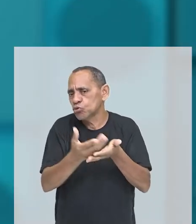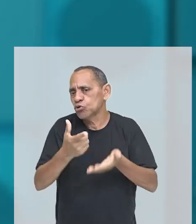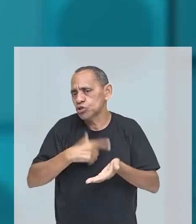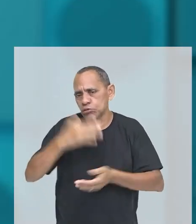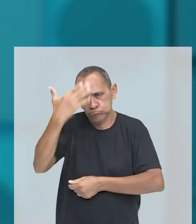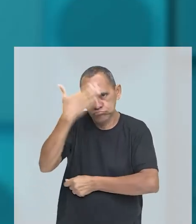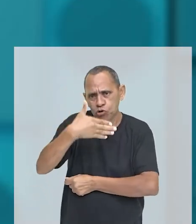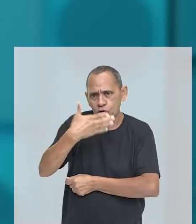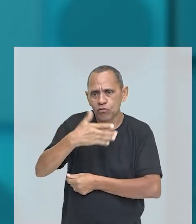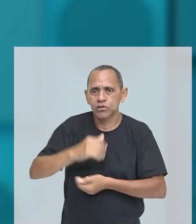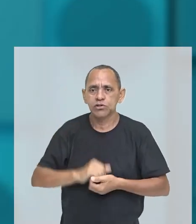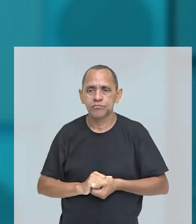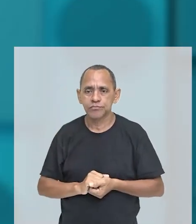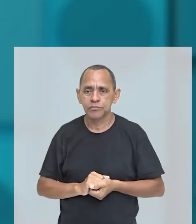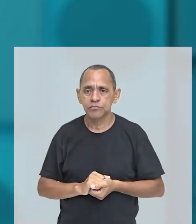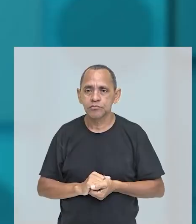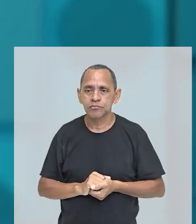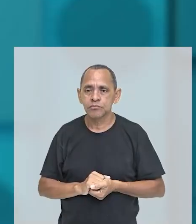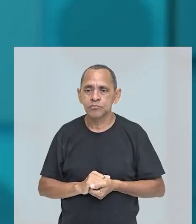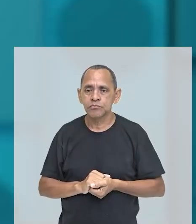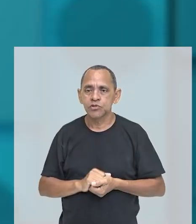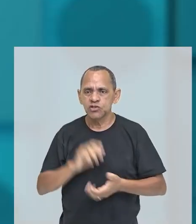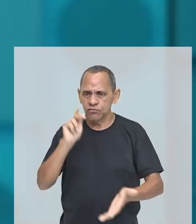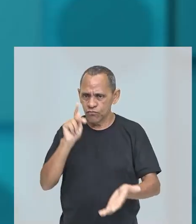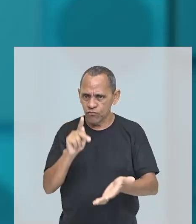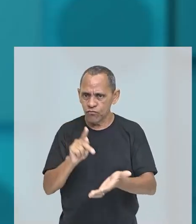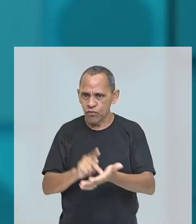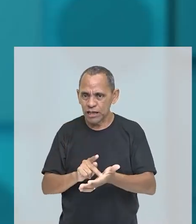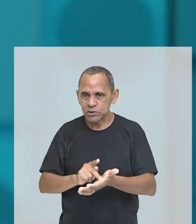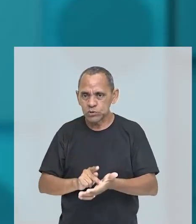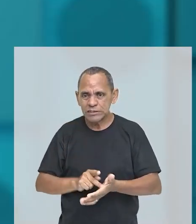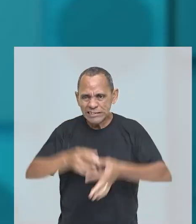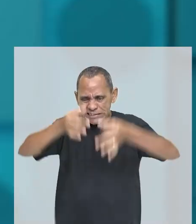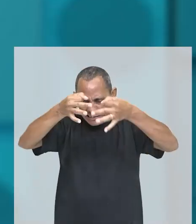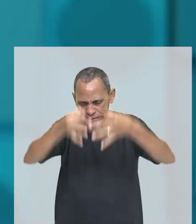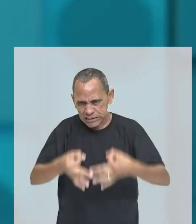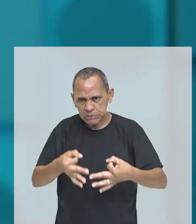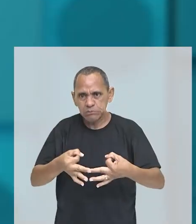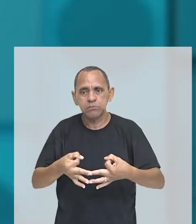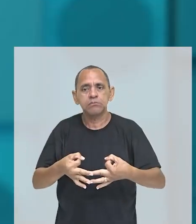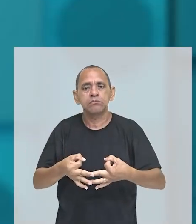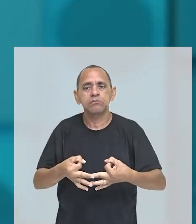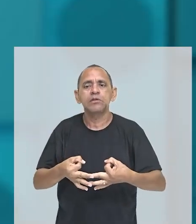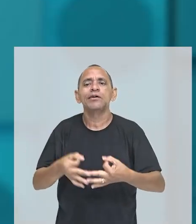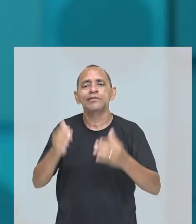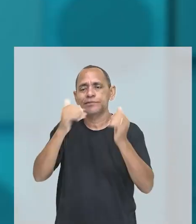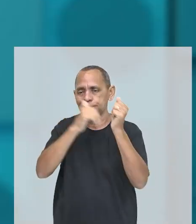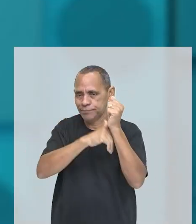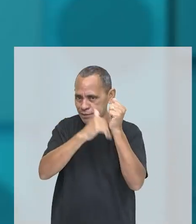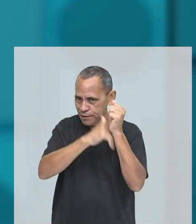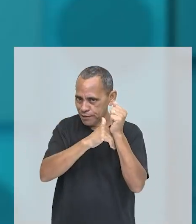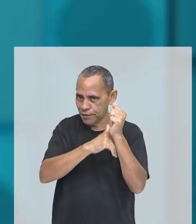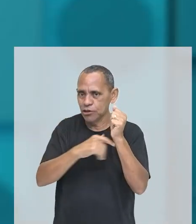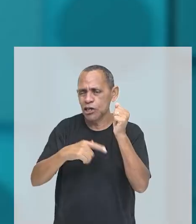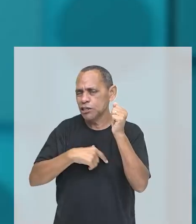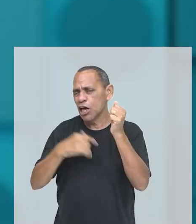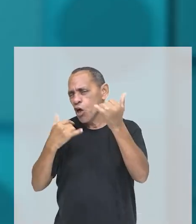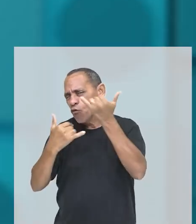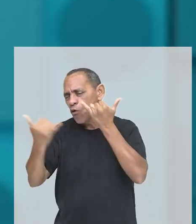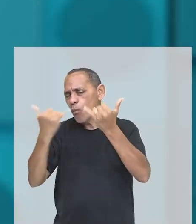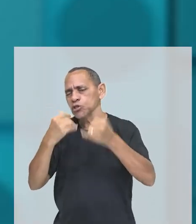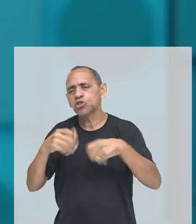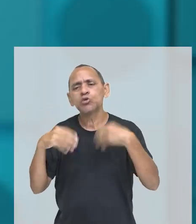provas disso e tudo mais. No entanto, exatamente como começou ainda é um mistério. Então, há informações que precisam